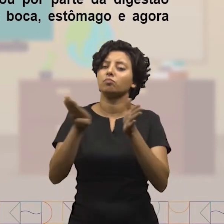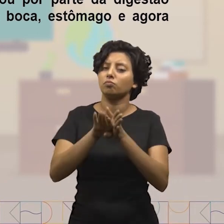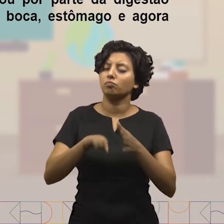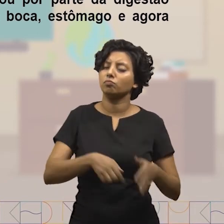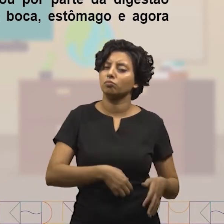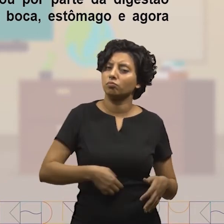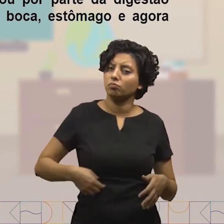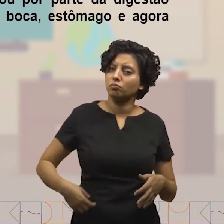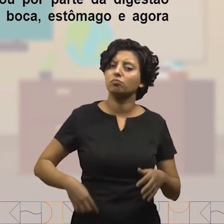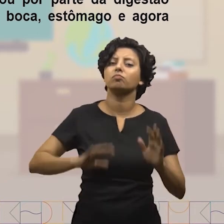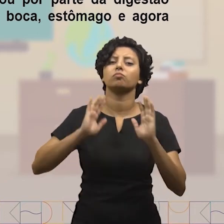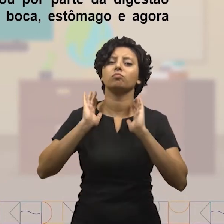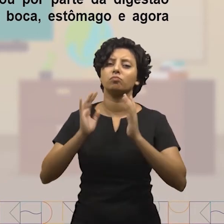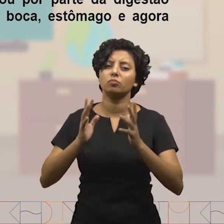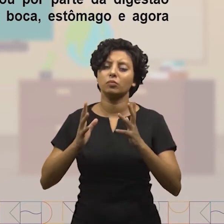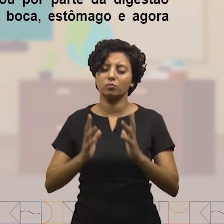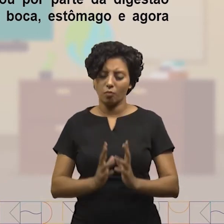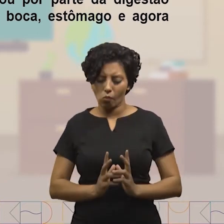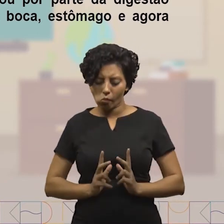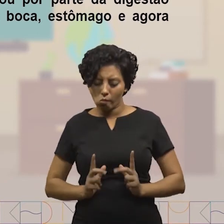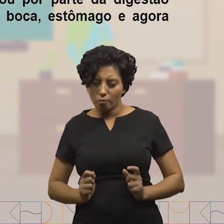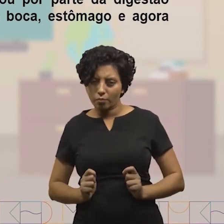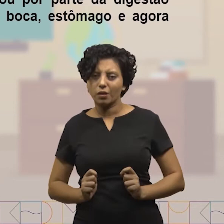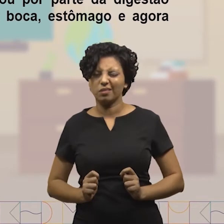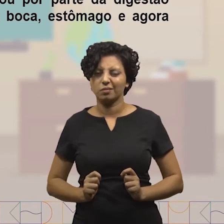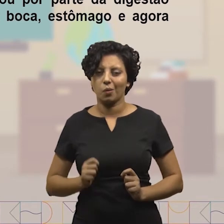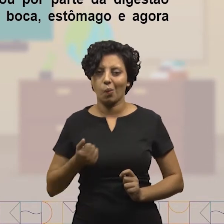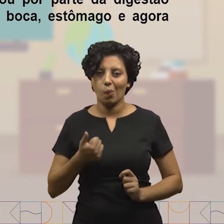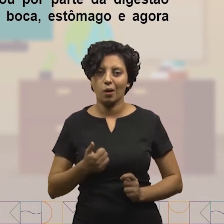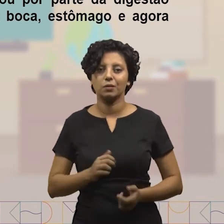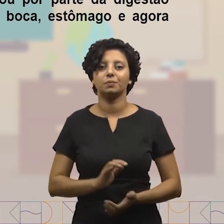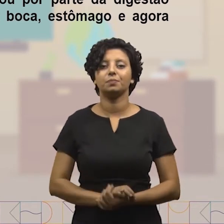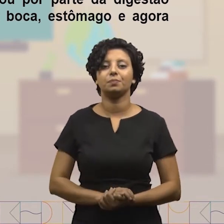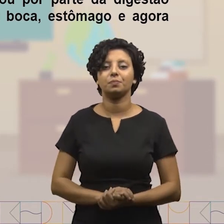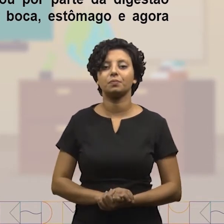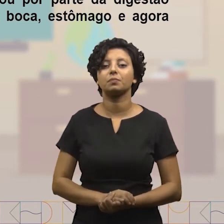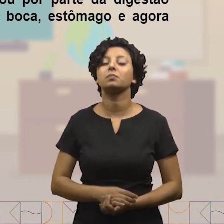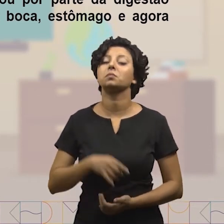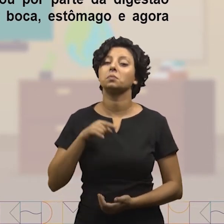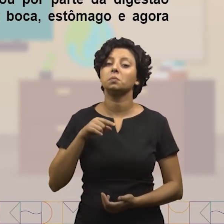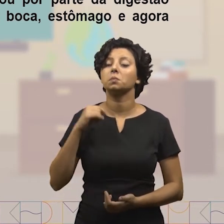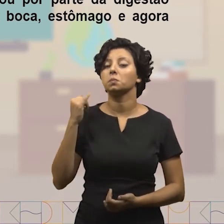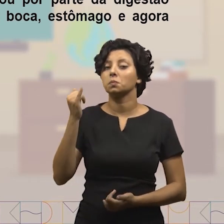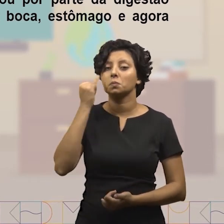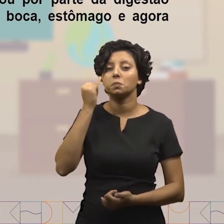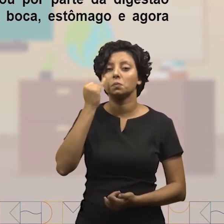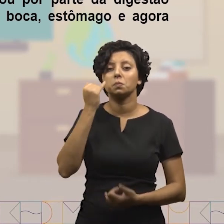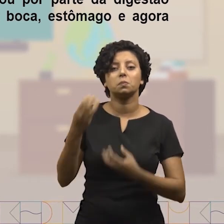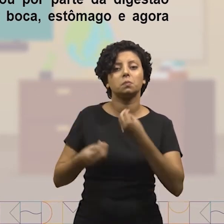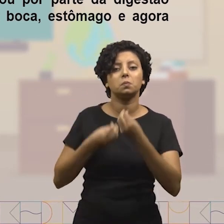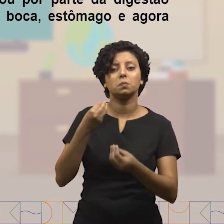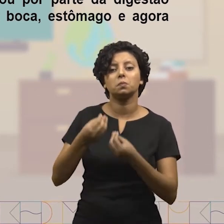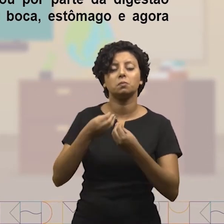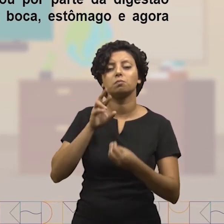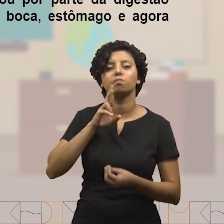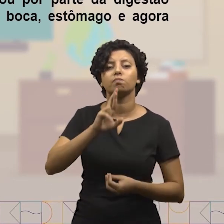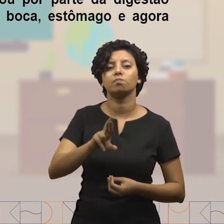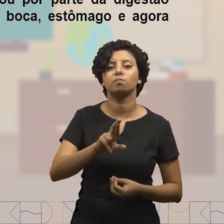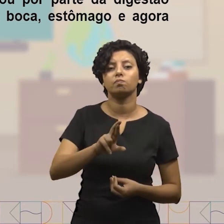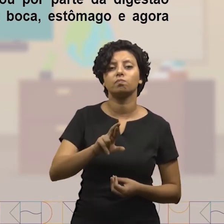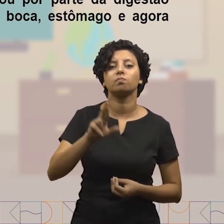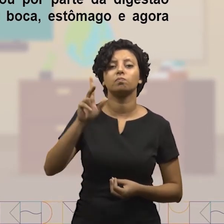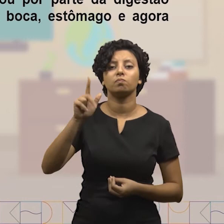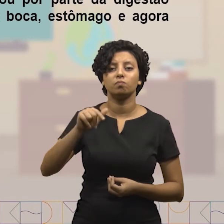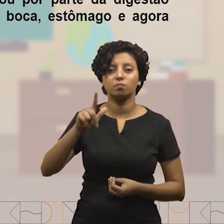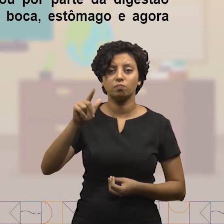delgado, ele está mais digerido. E a informação que você vai usar para responder a essa pergunta